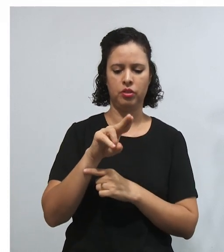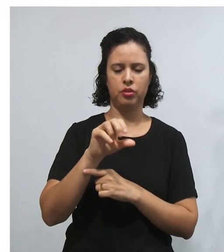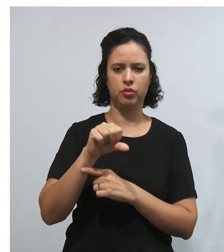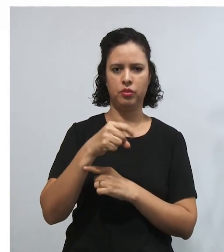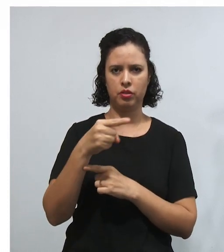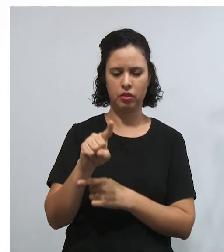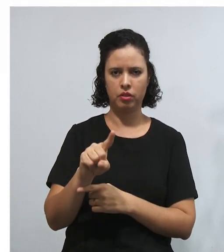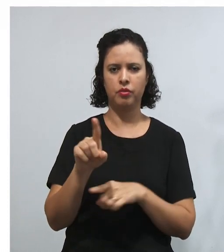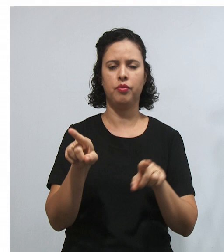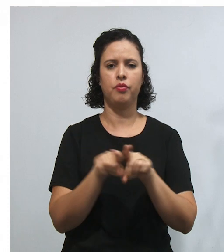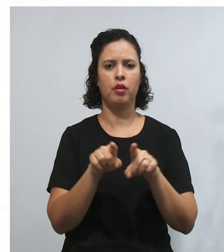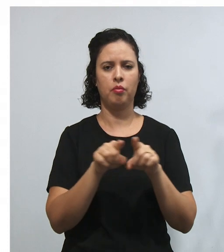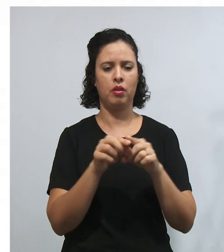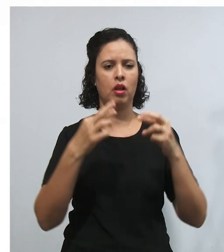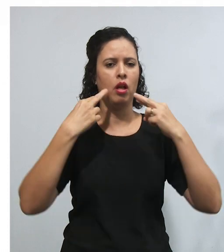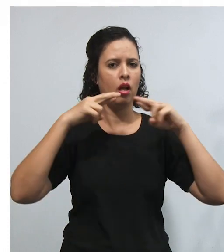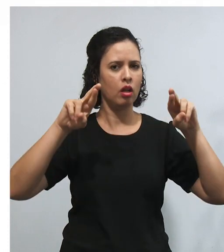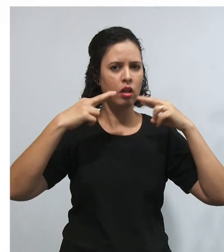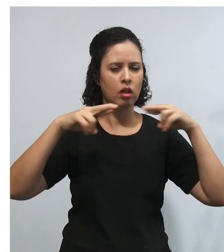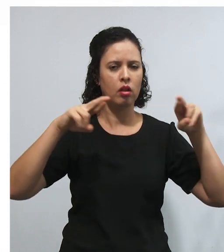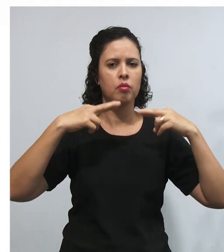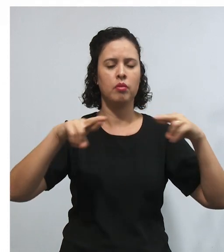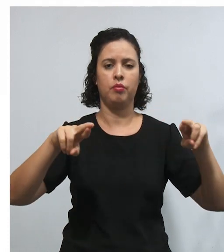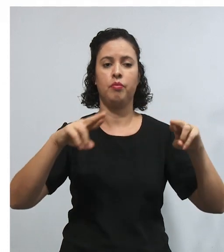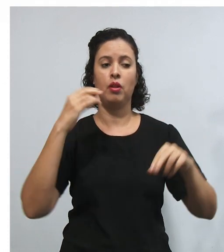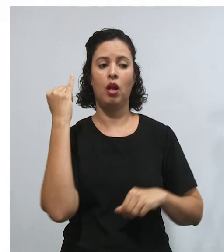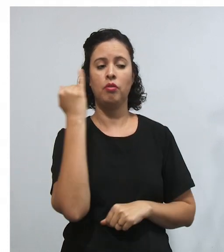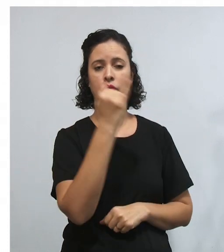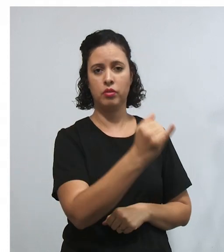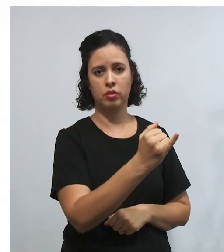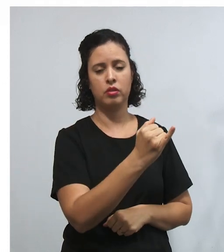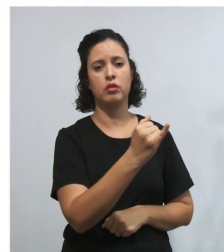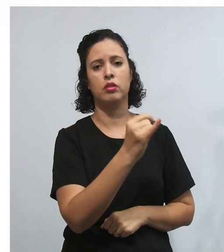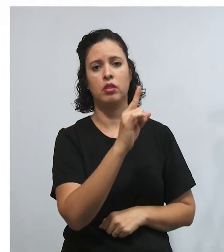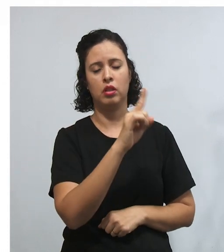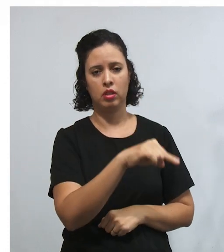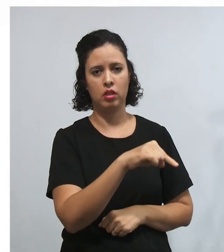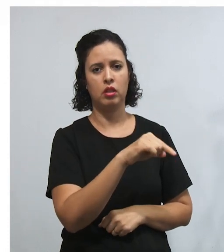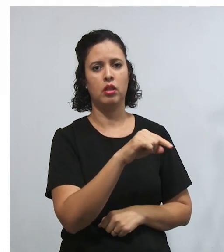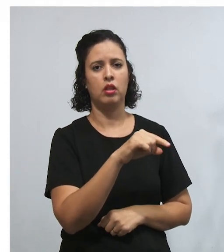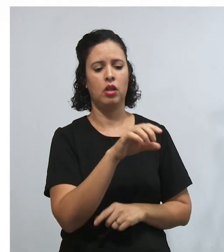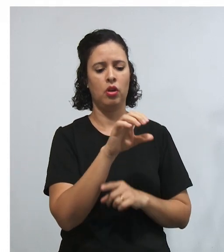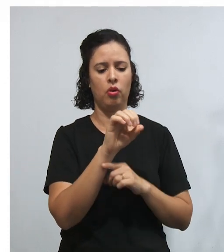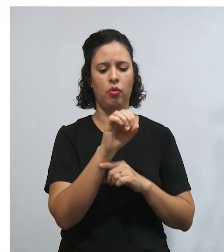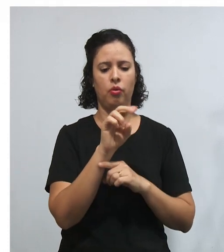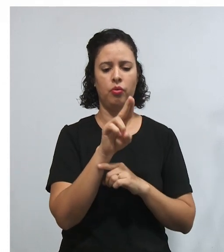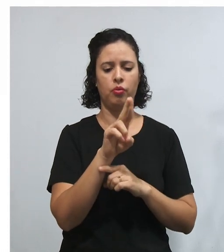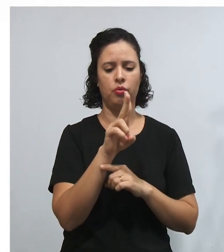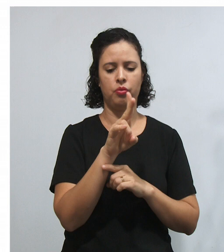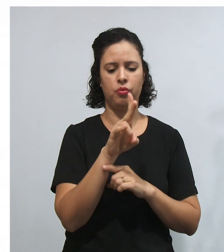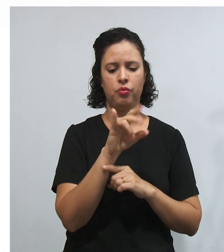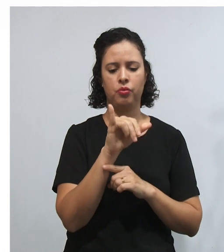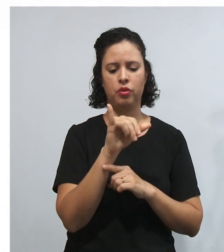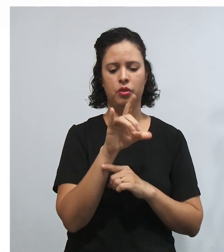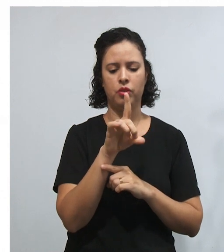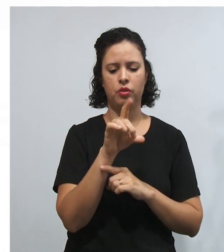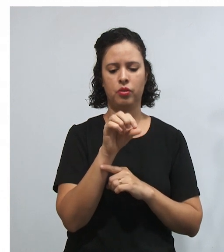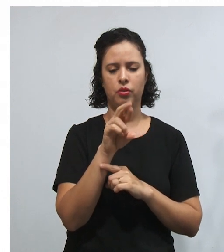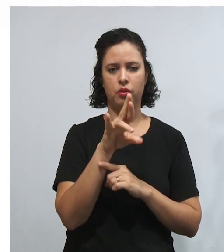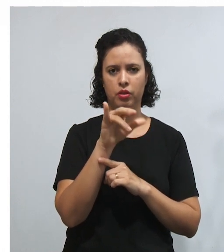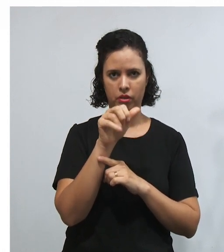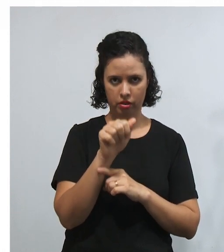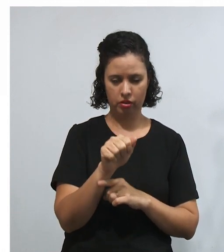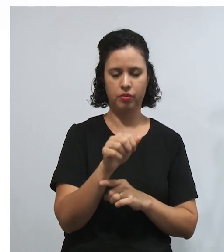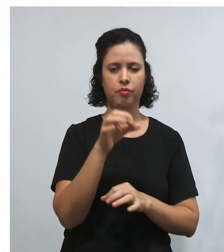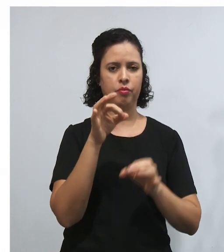reclamações e denunciar irregularidades perante ouvidoria de justiça, tá? Não só contra membros do Poder